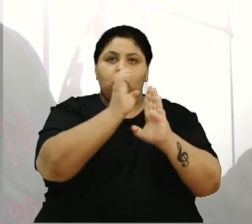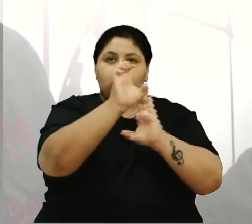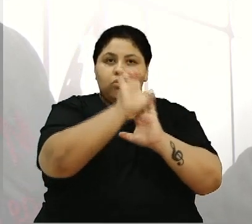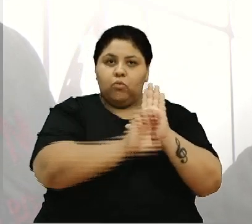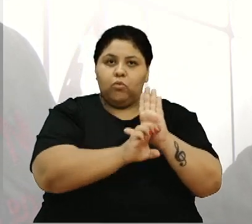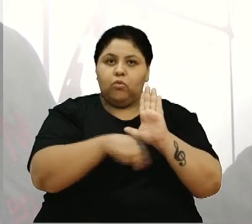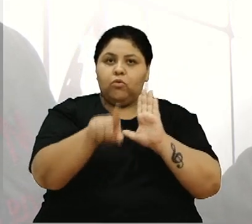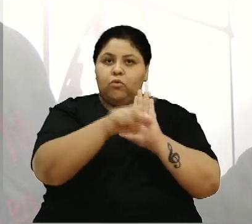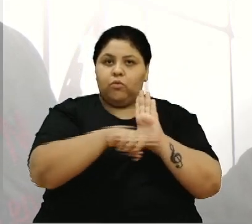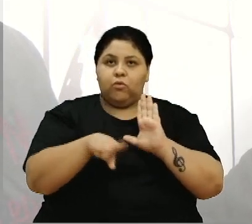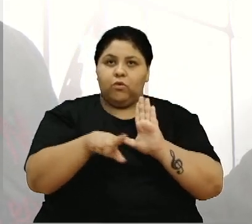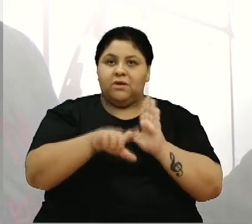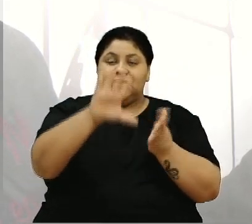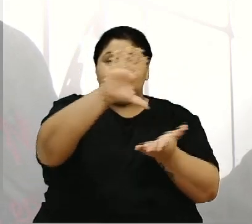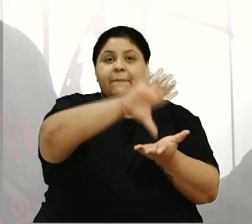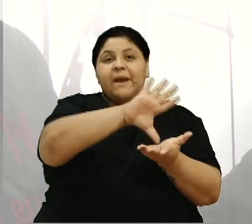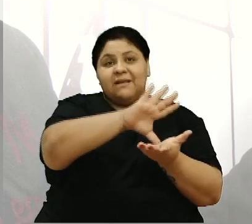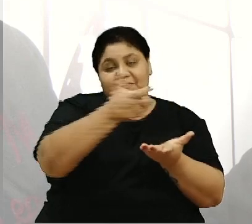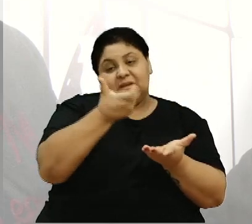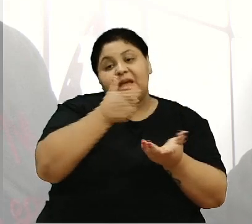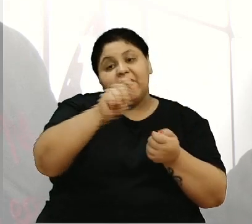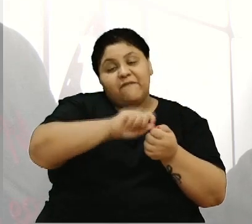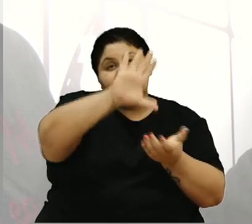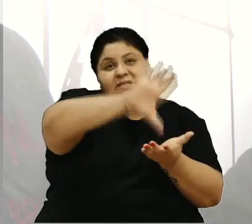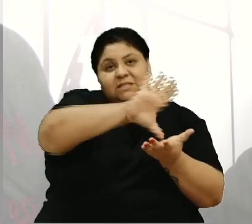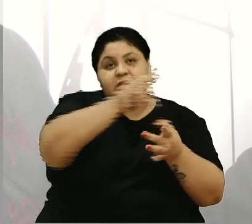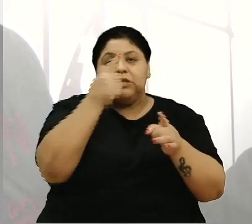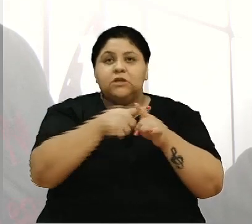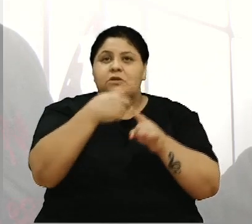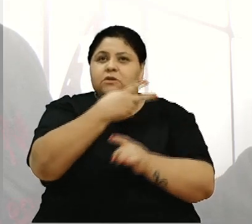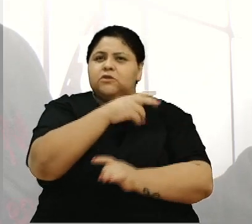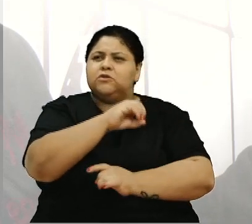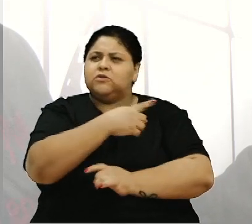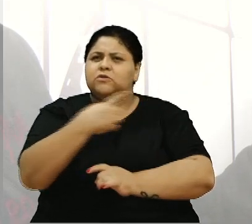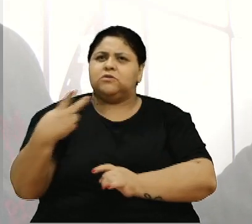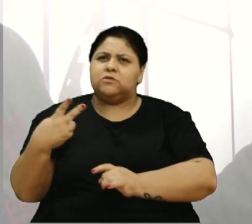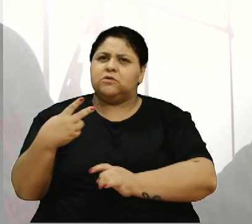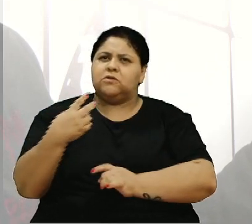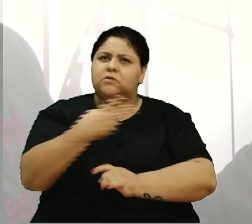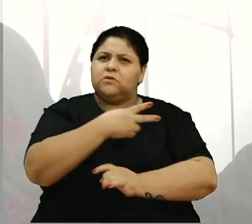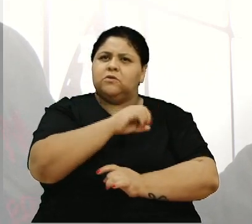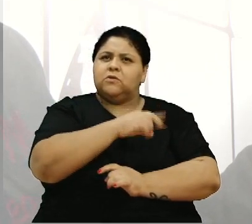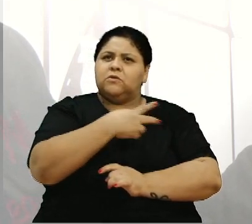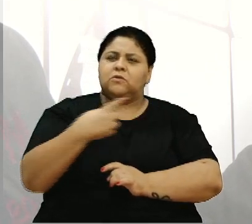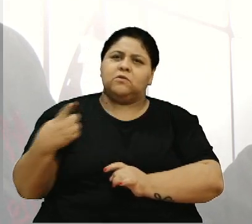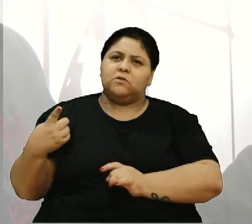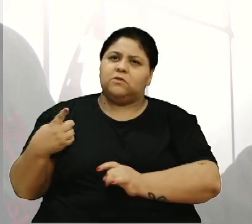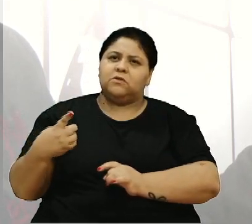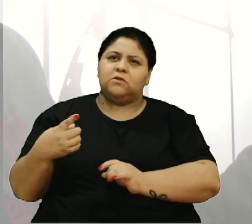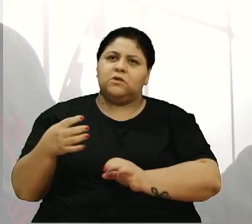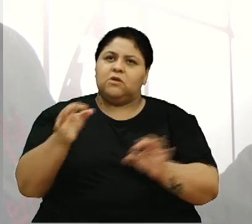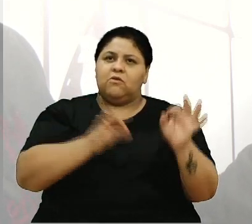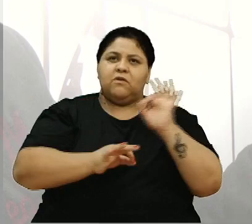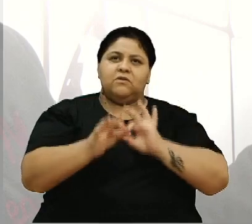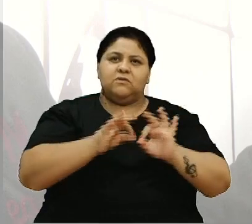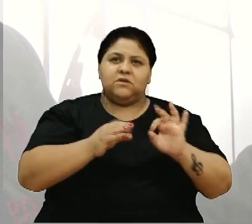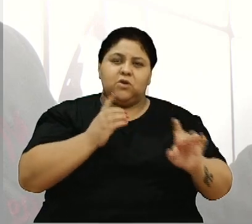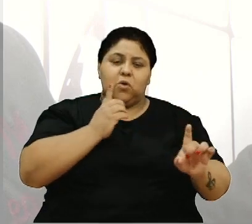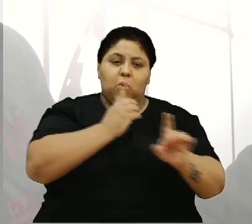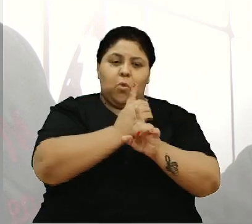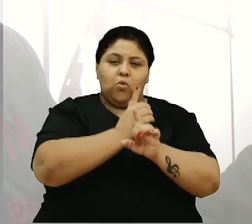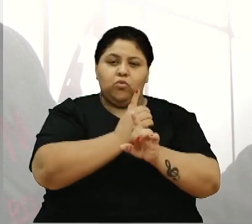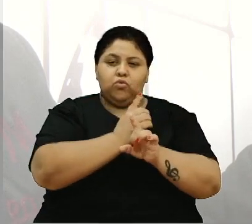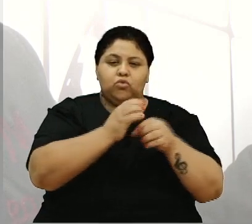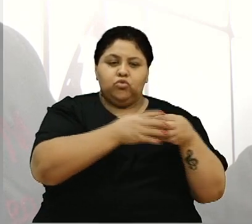inclusive, fazer na praça, porque eu, em 2013, 2014, ajudei a organizar o Encontro de Louvor em Caxias. Foram 2